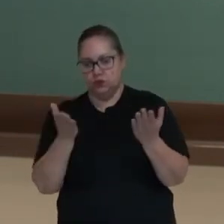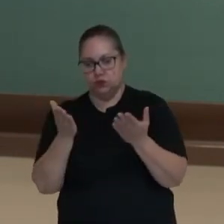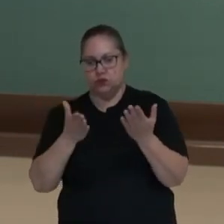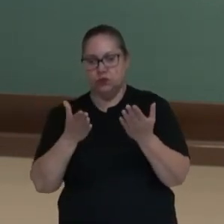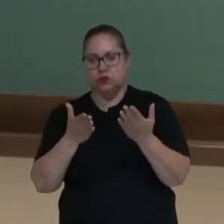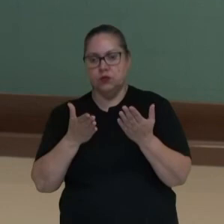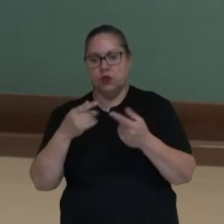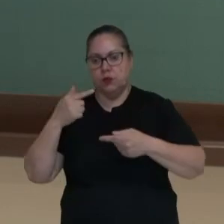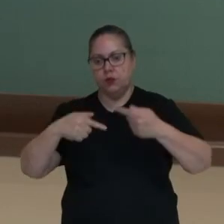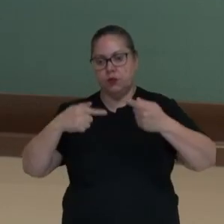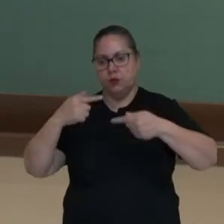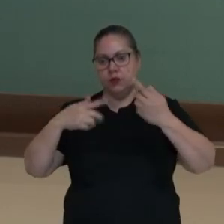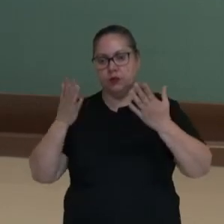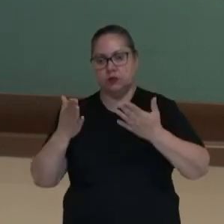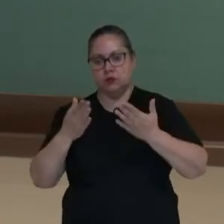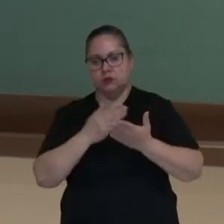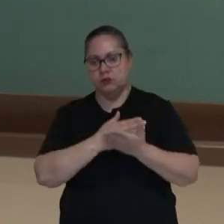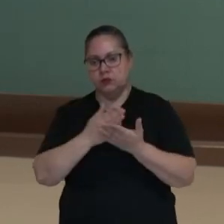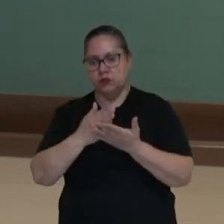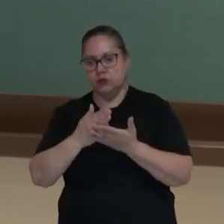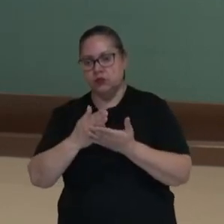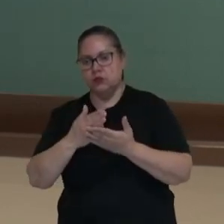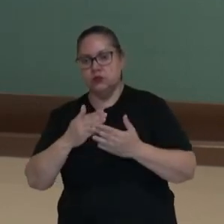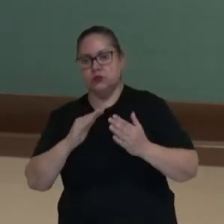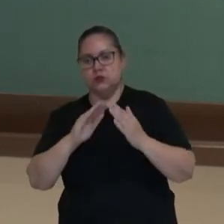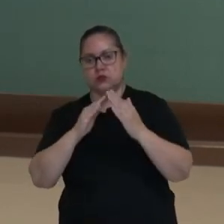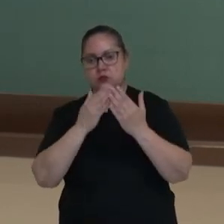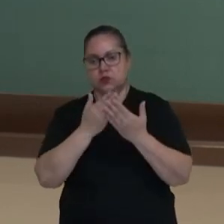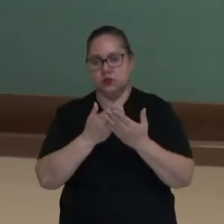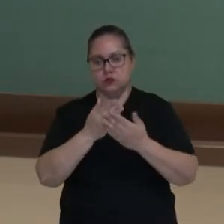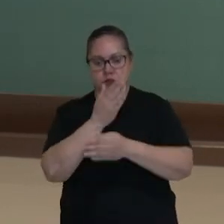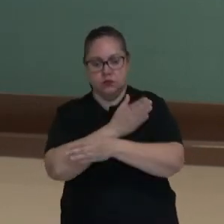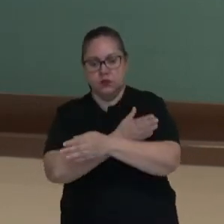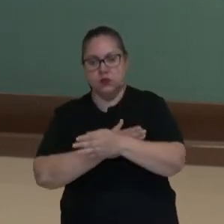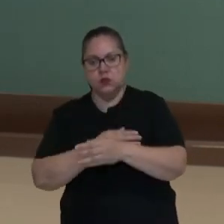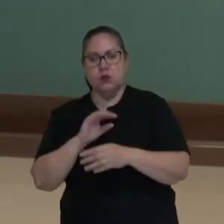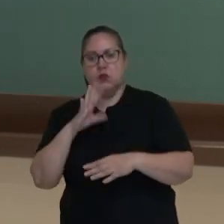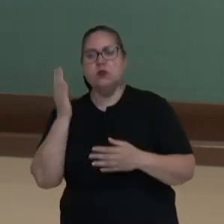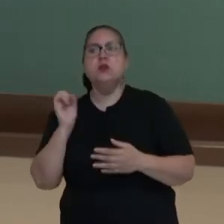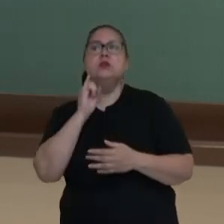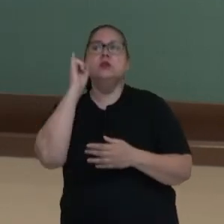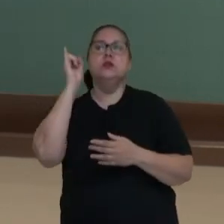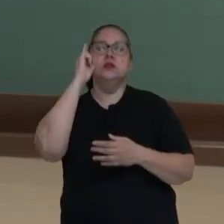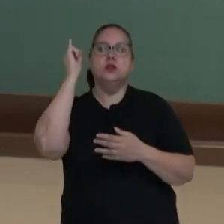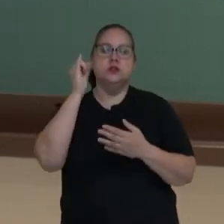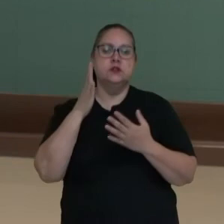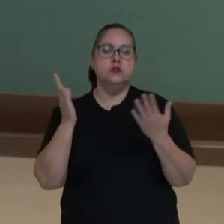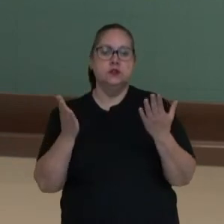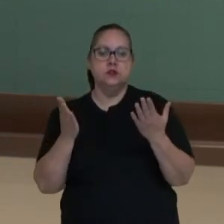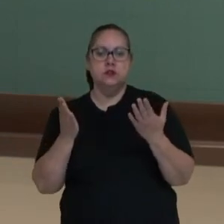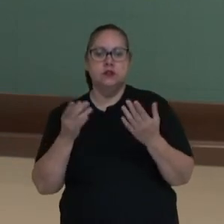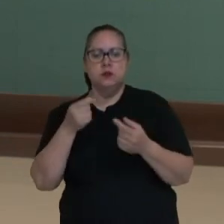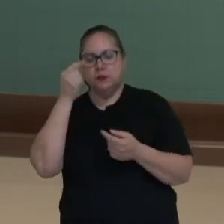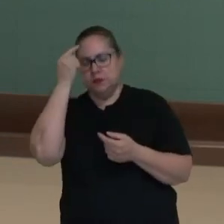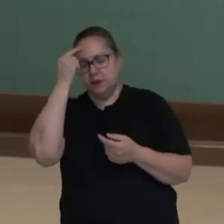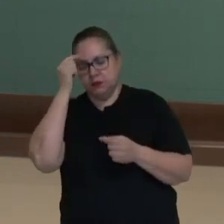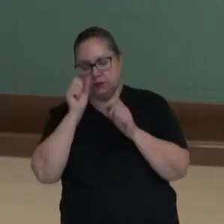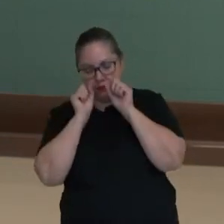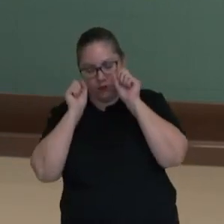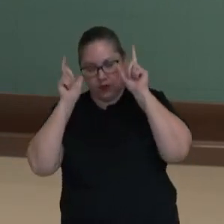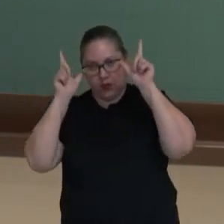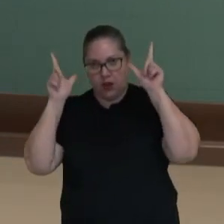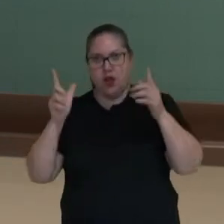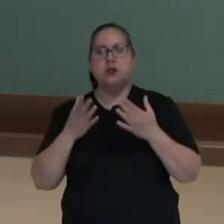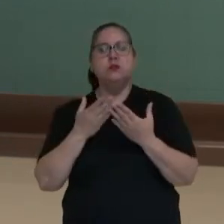sobre as disputatios do período escolástico, né, medieval, qual que é a importância delas, dá pra gente pensar claro, né,